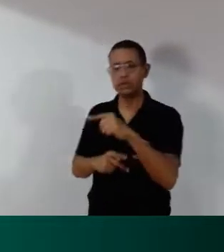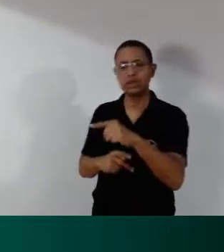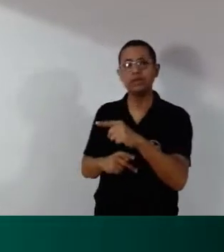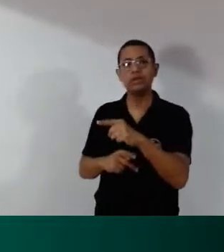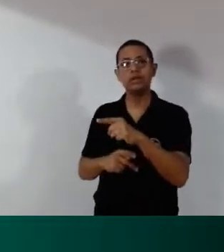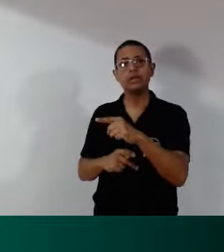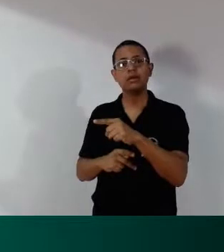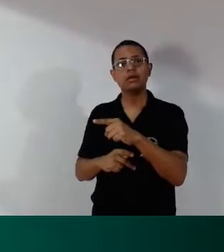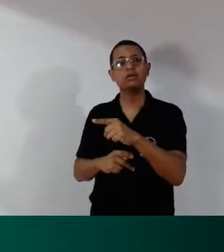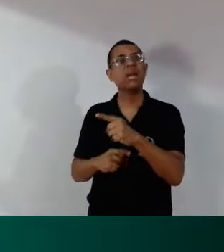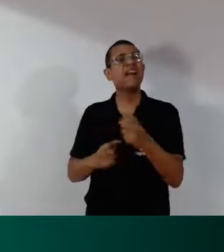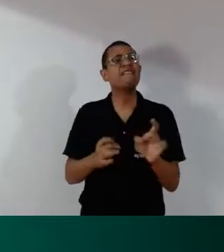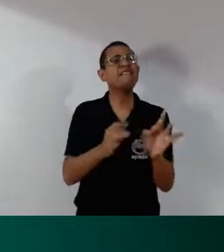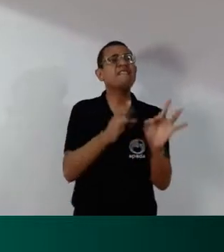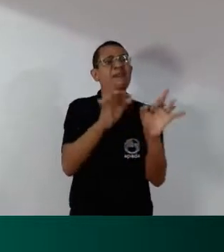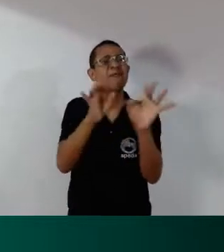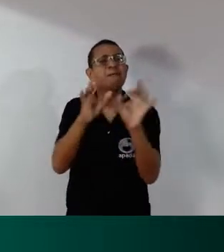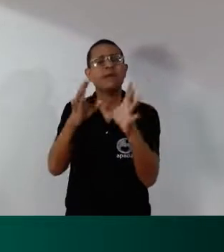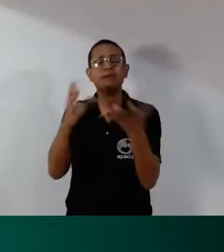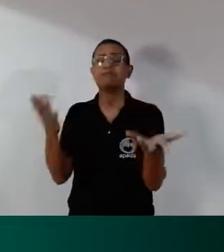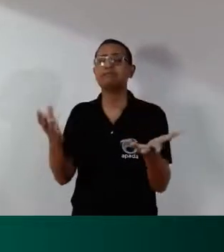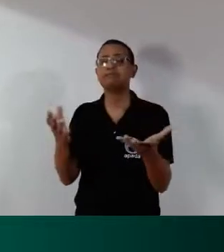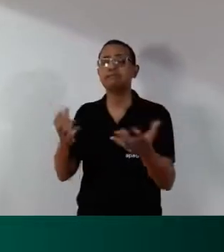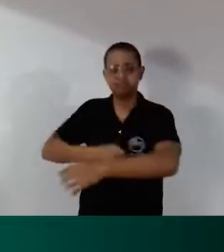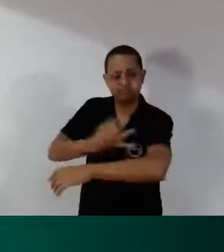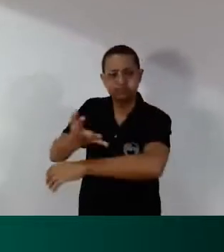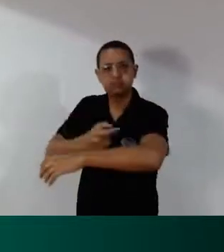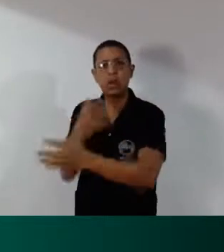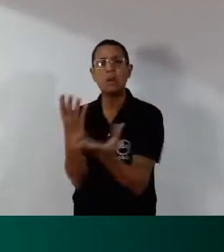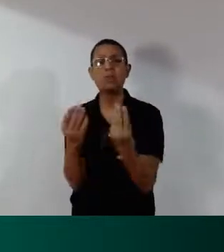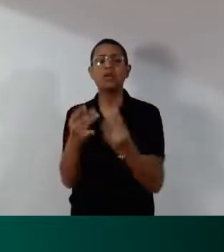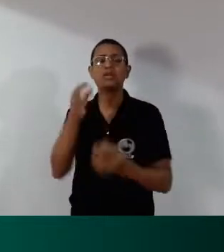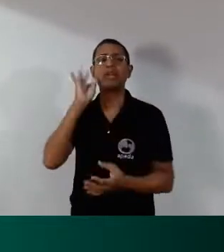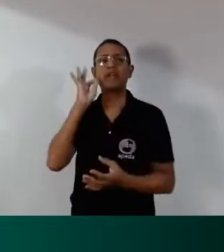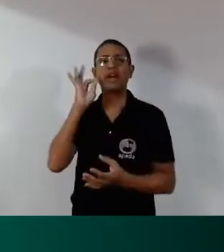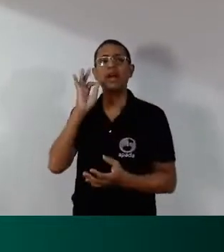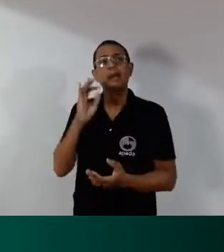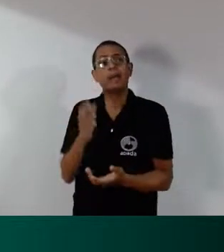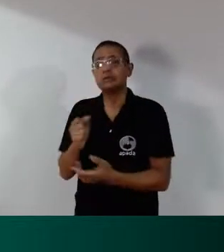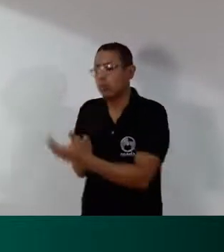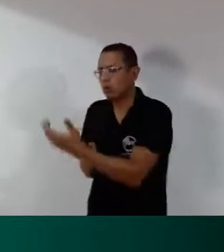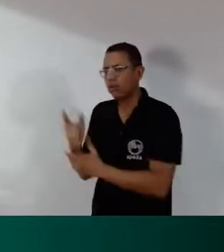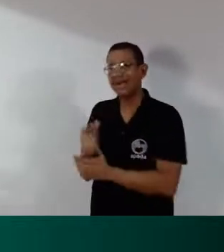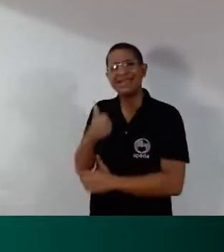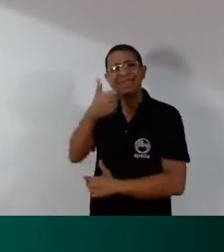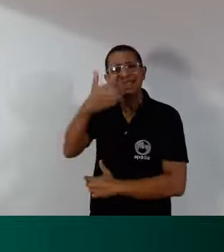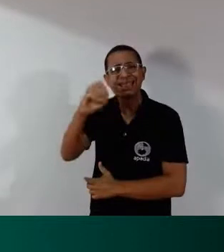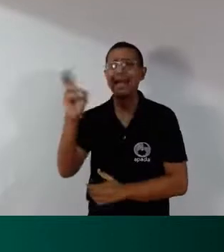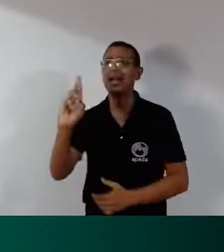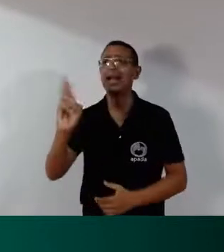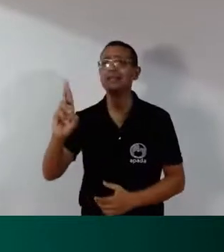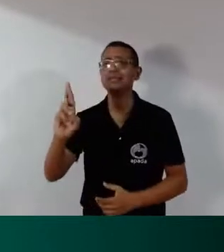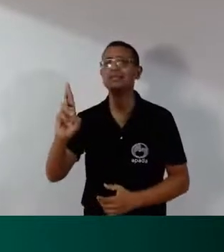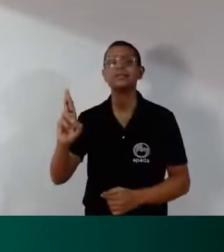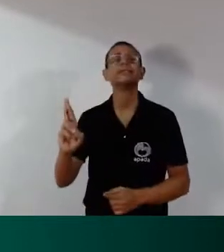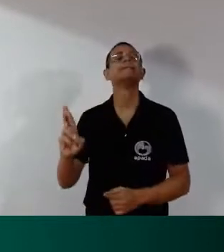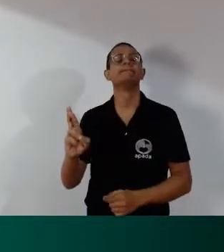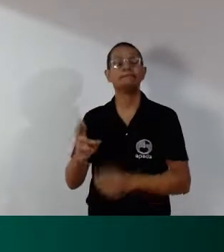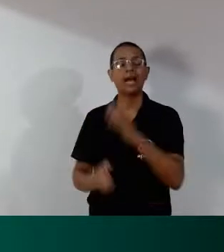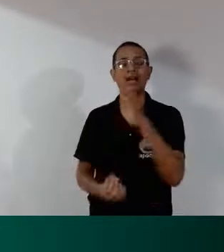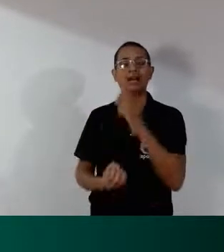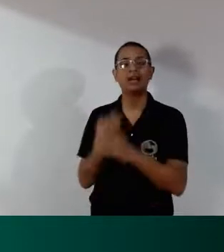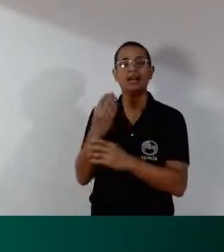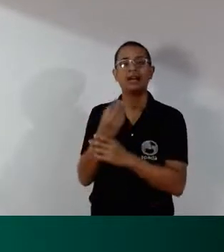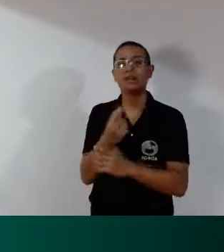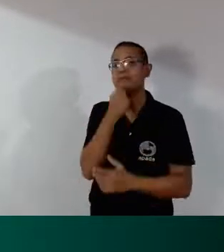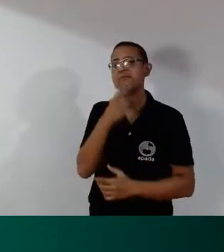café e o café de reais quem sabe a isso vai virando piada porque já é a piada não foi nem